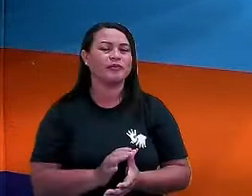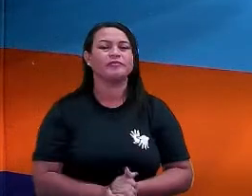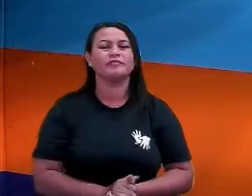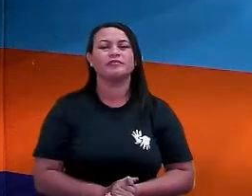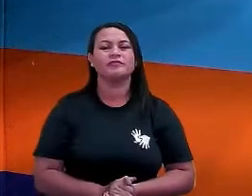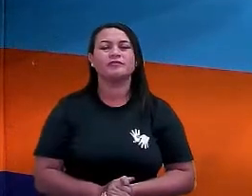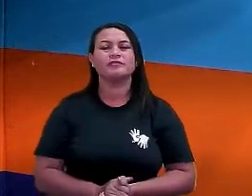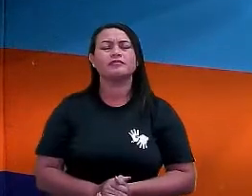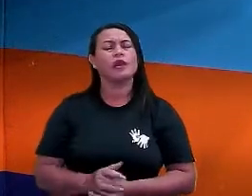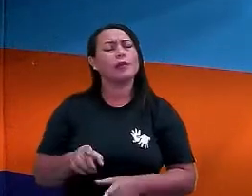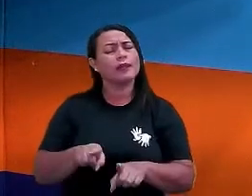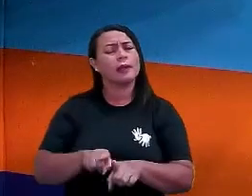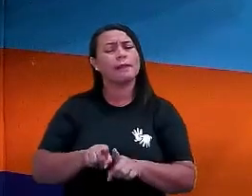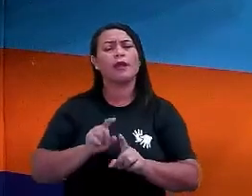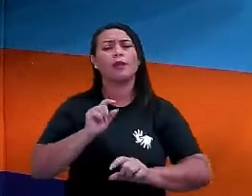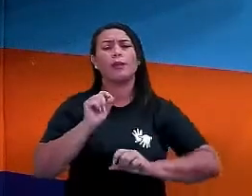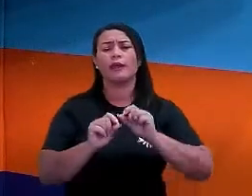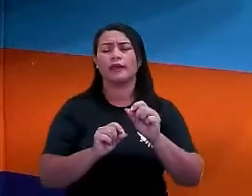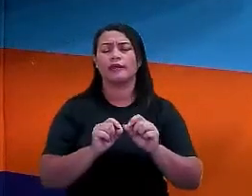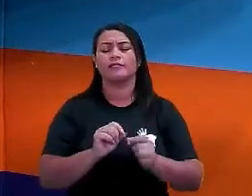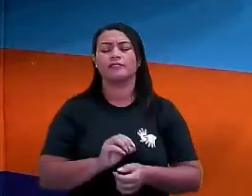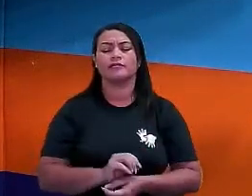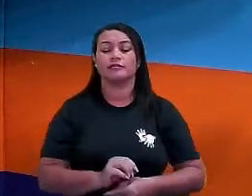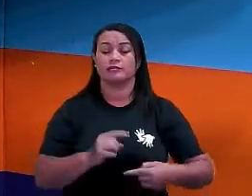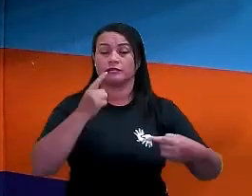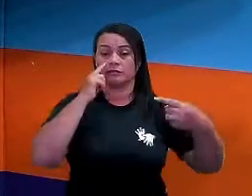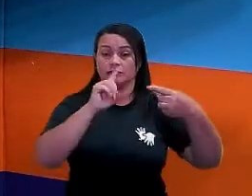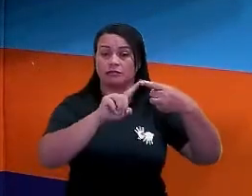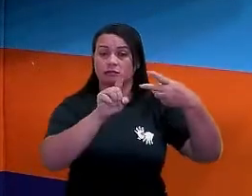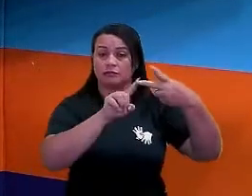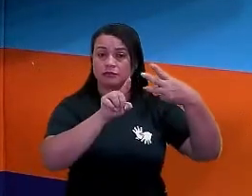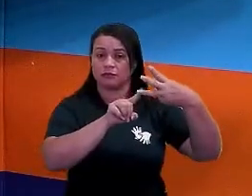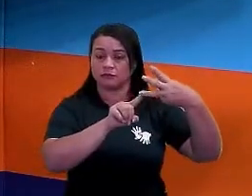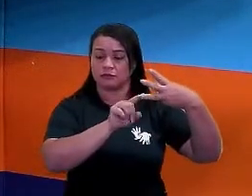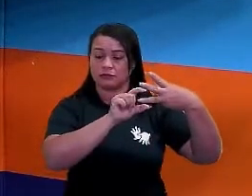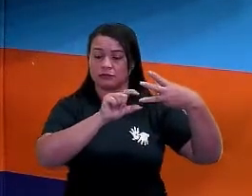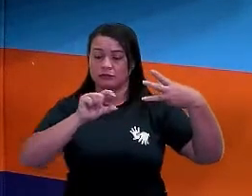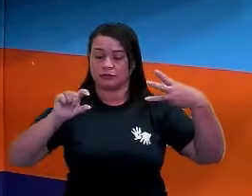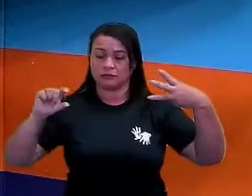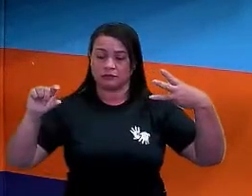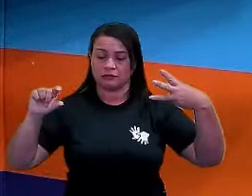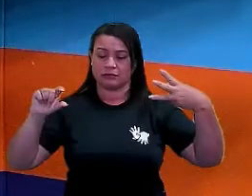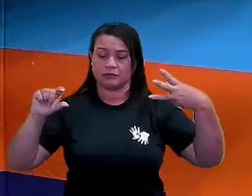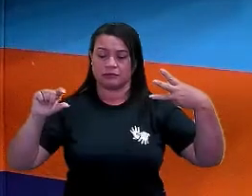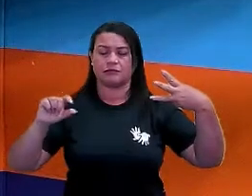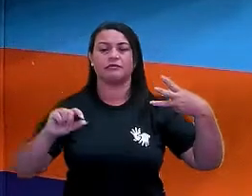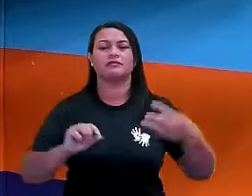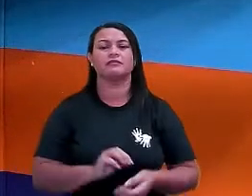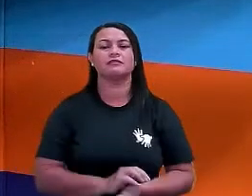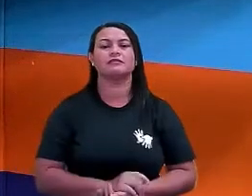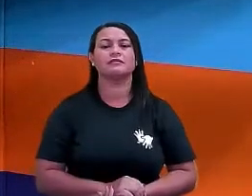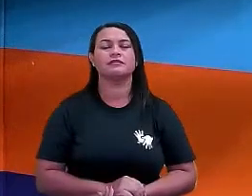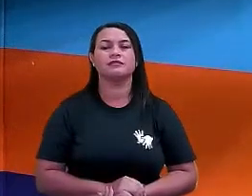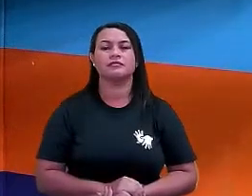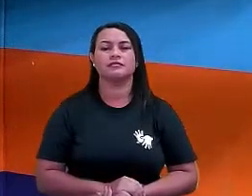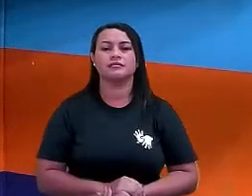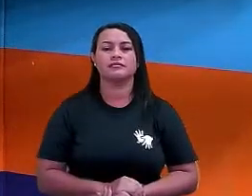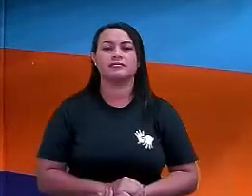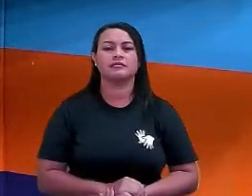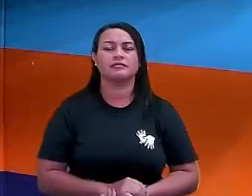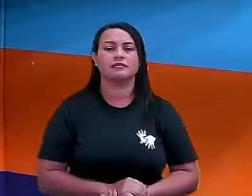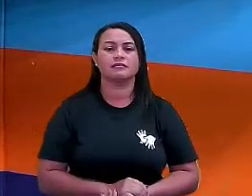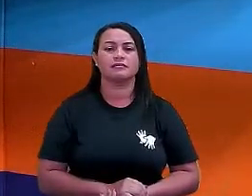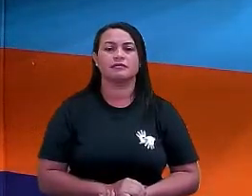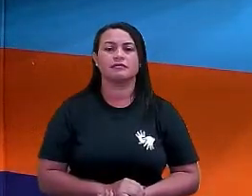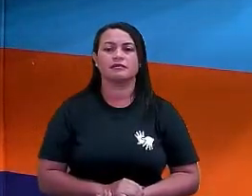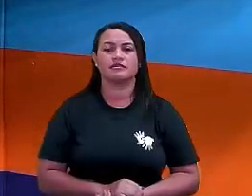Ou ainda, quando eu disser assim, ó, I think we all drive to Búzios. I think